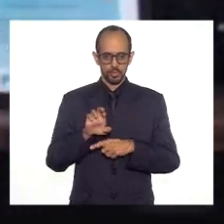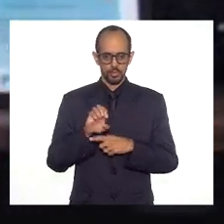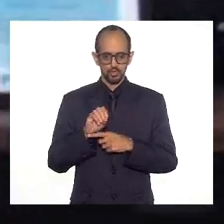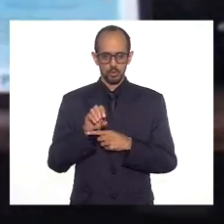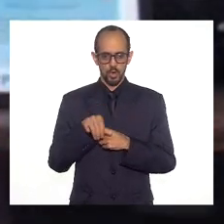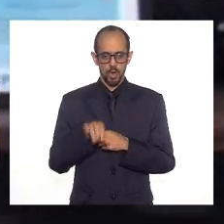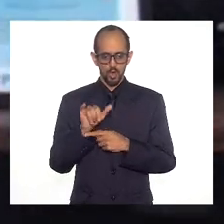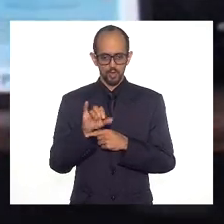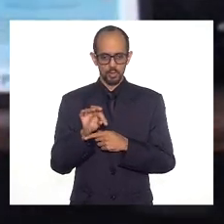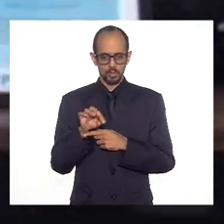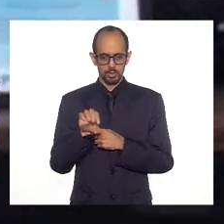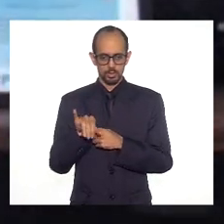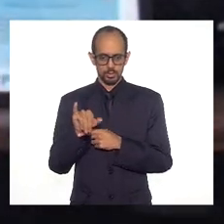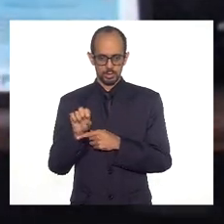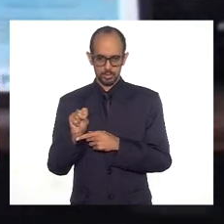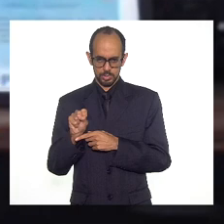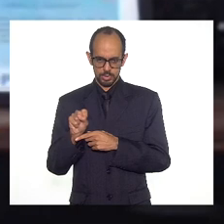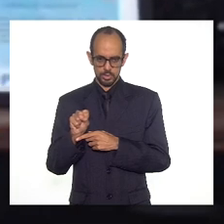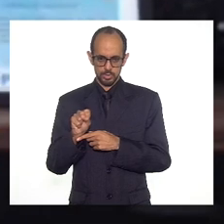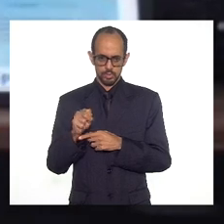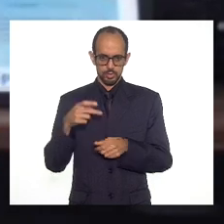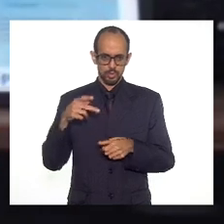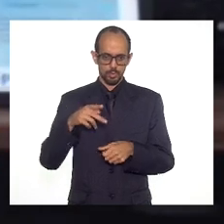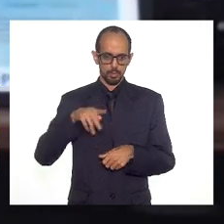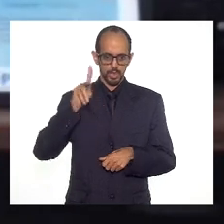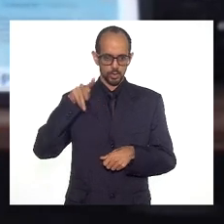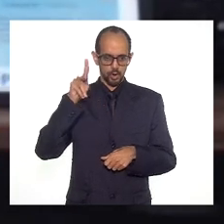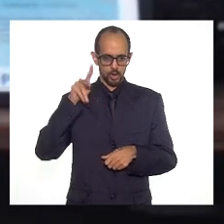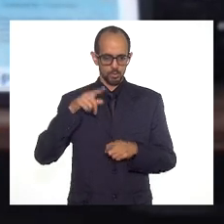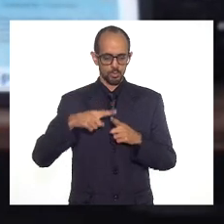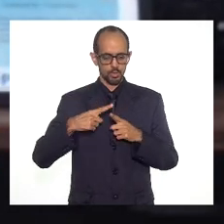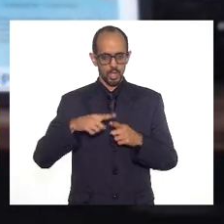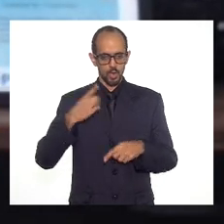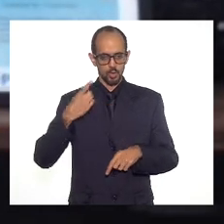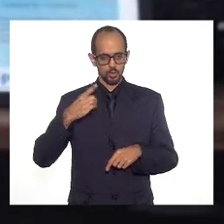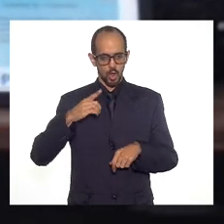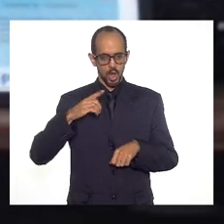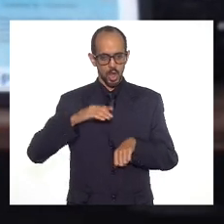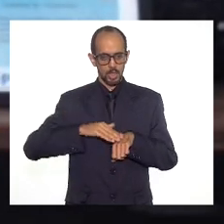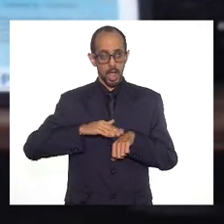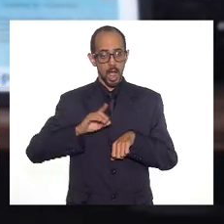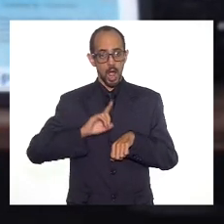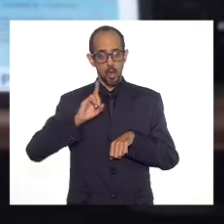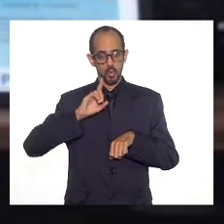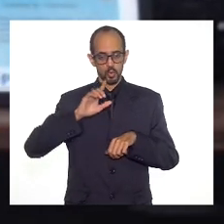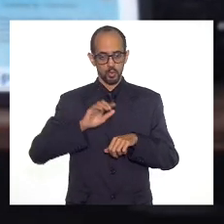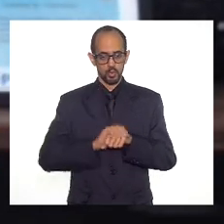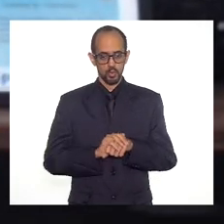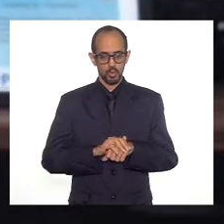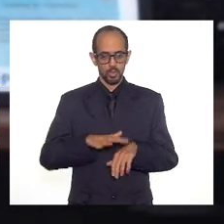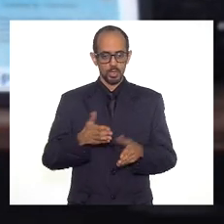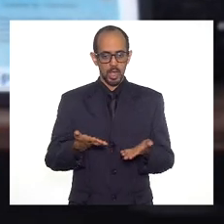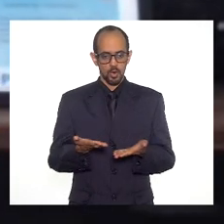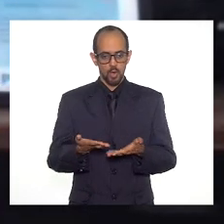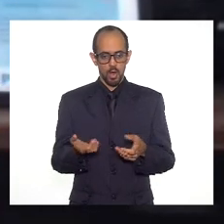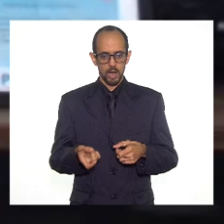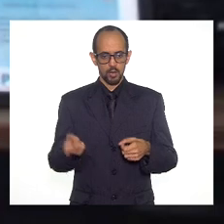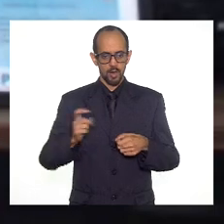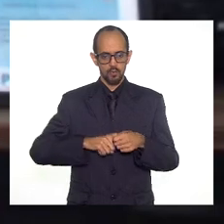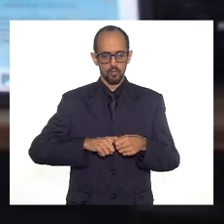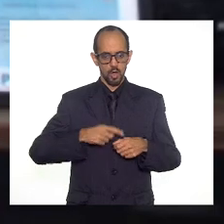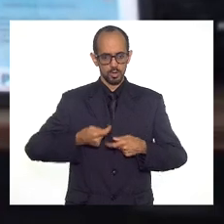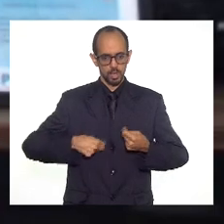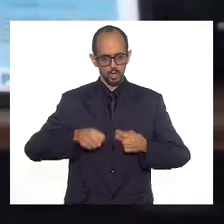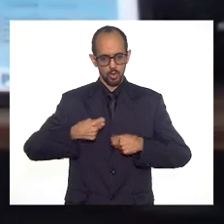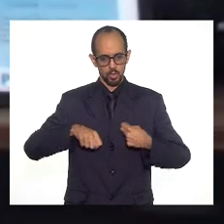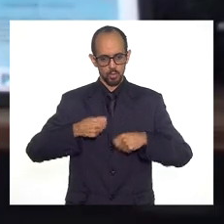petróleo. A gente está com dólar alto e, por sua vez, com a saída agora, a retomada da economia da